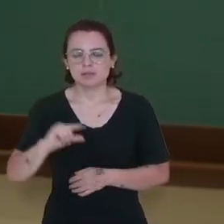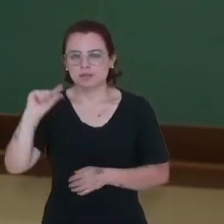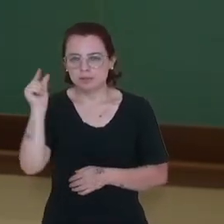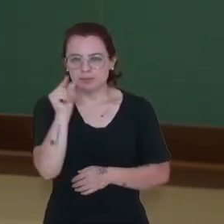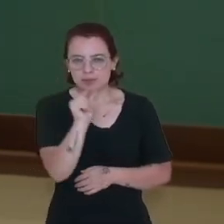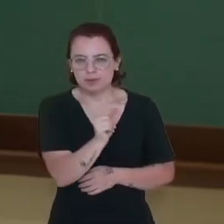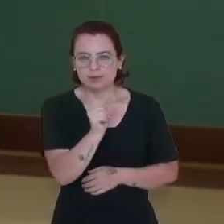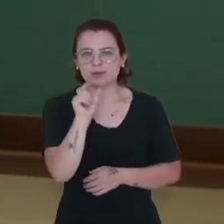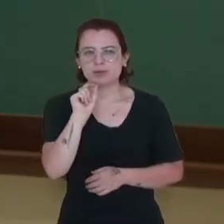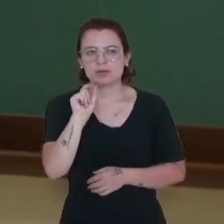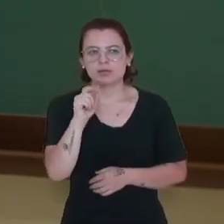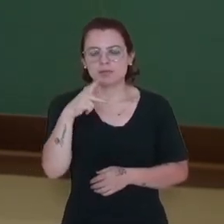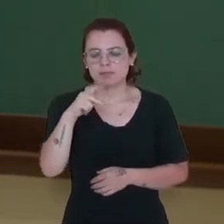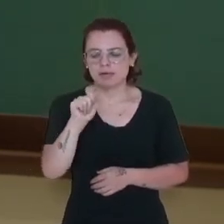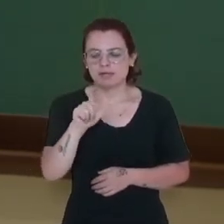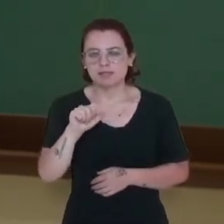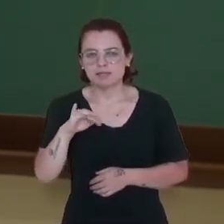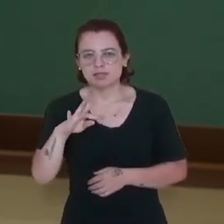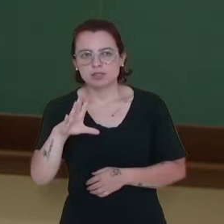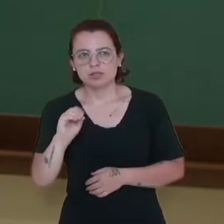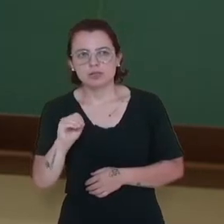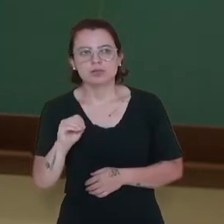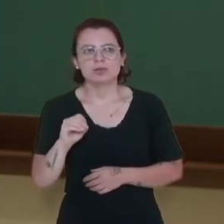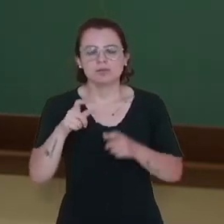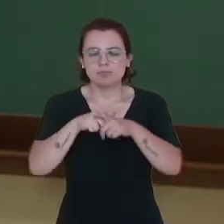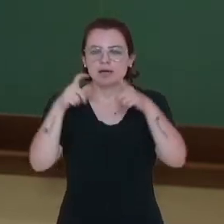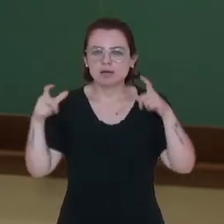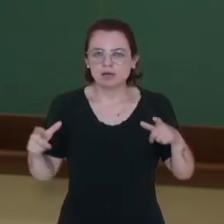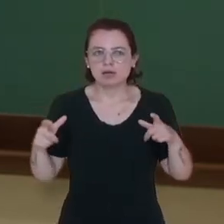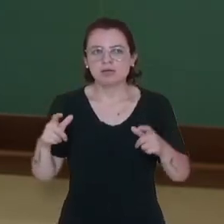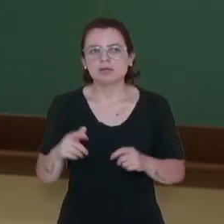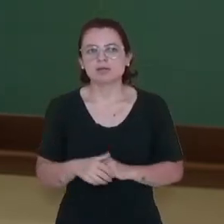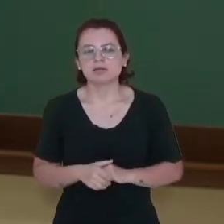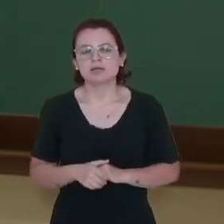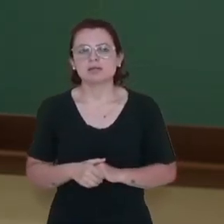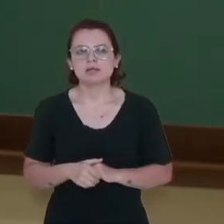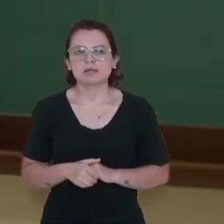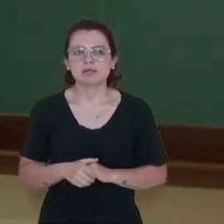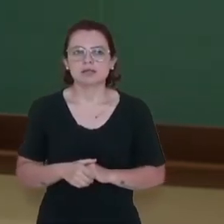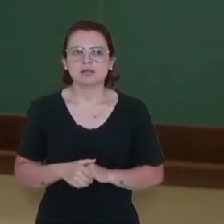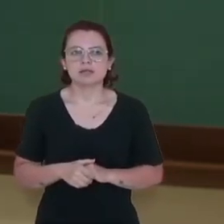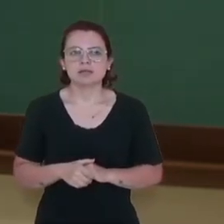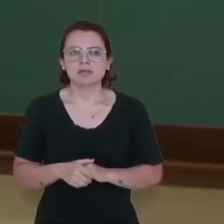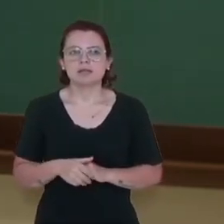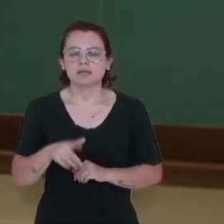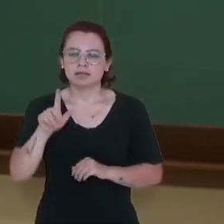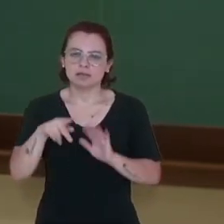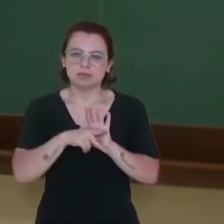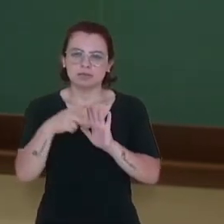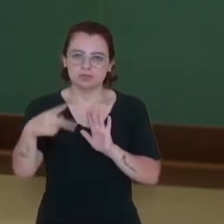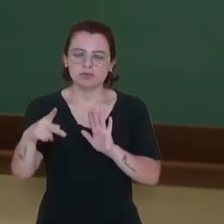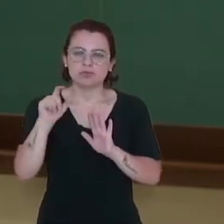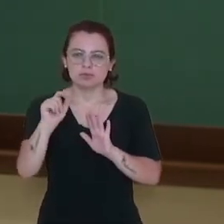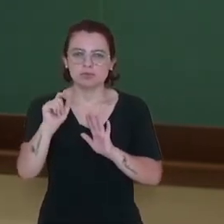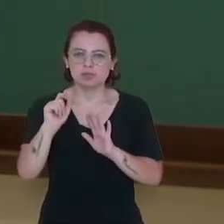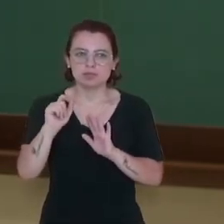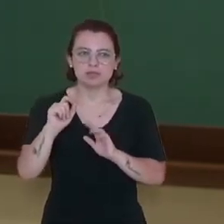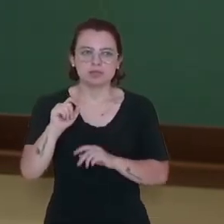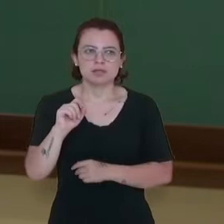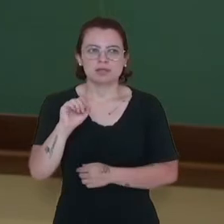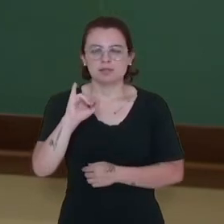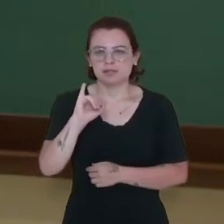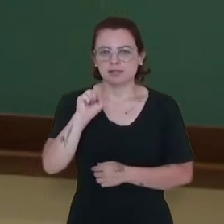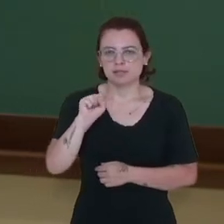pertence aos palestinos e a maior parte atualmente da região lá da Terra Santa pertence